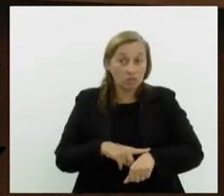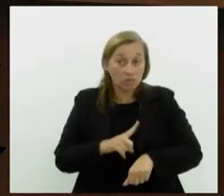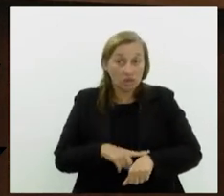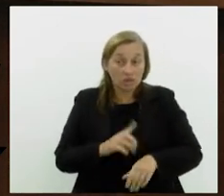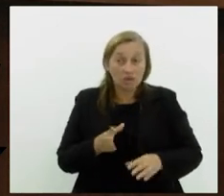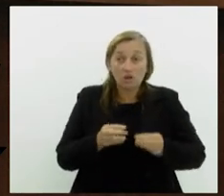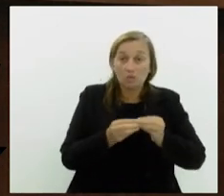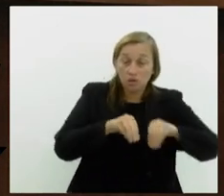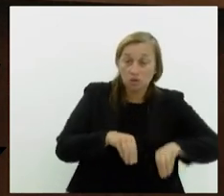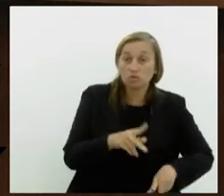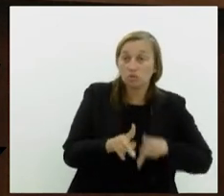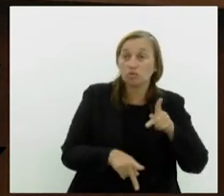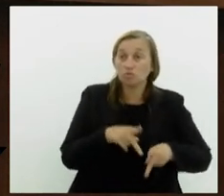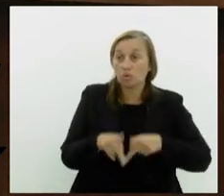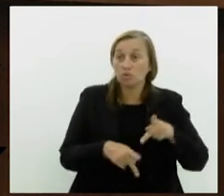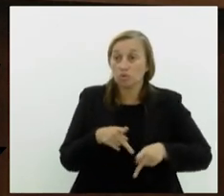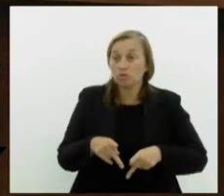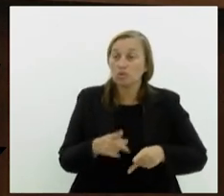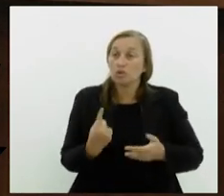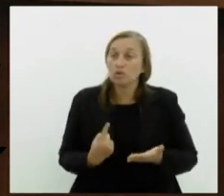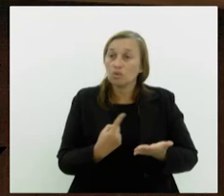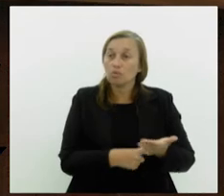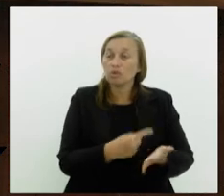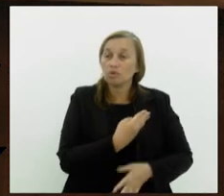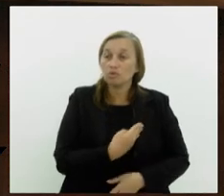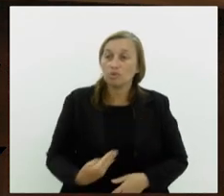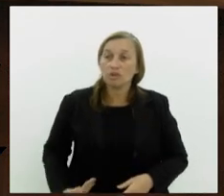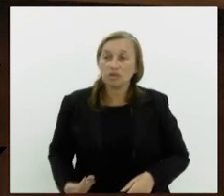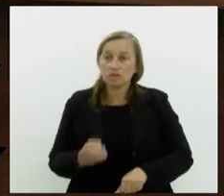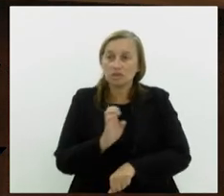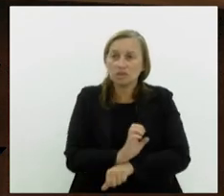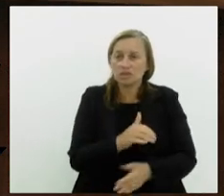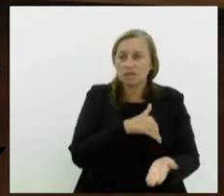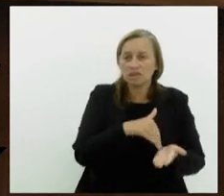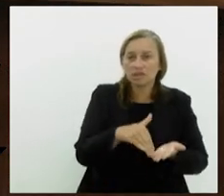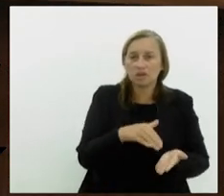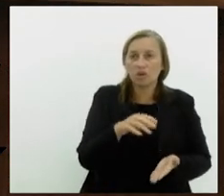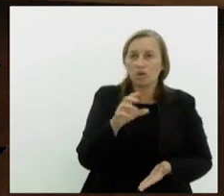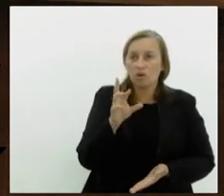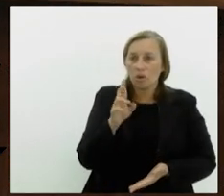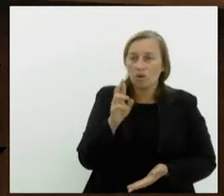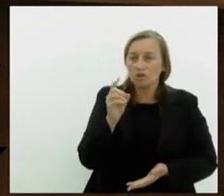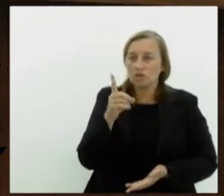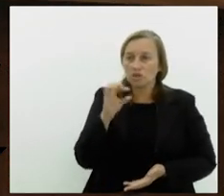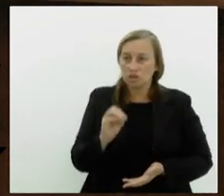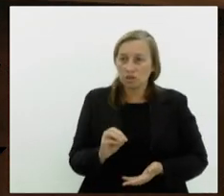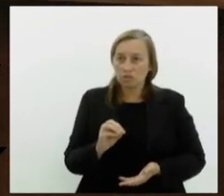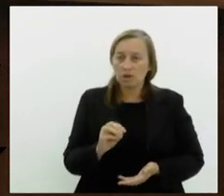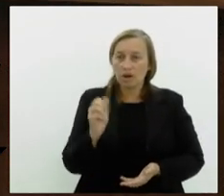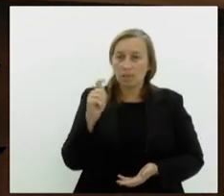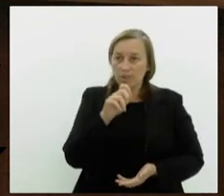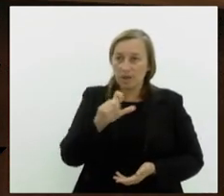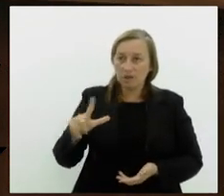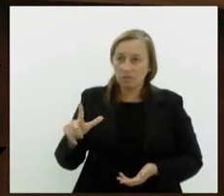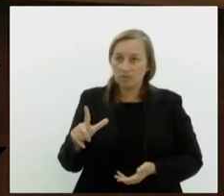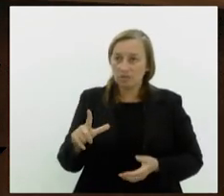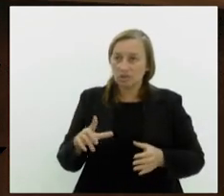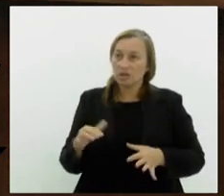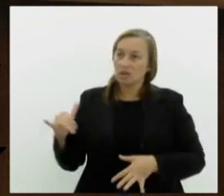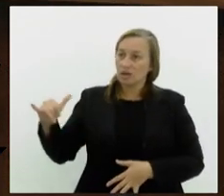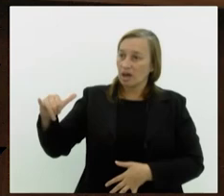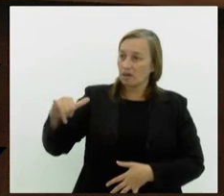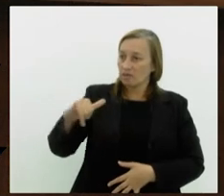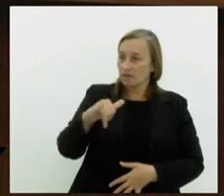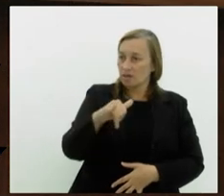prejuízo da população, fica aqui o compromisso do Governo do Estado, secretário Rodrigo Abel, de disponibilizar uma aeronave para que nós